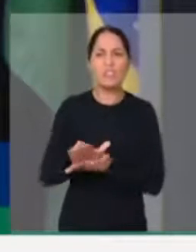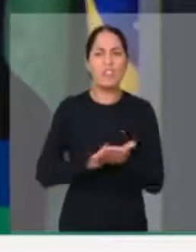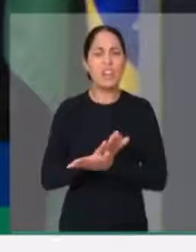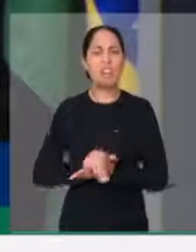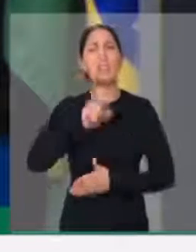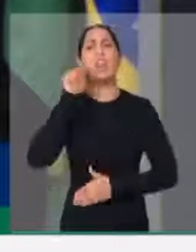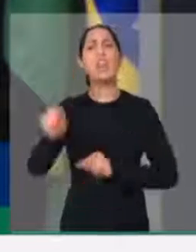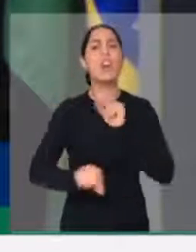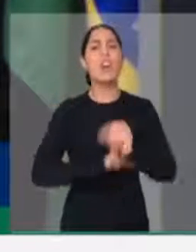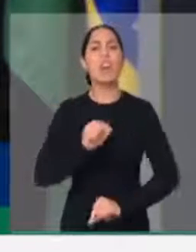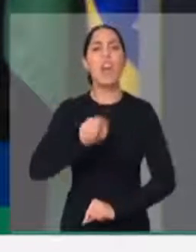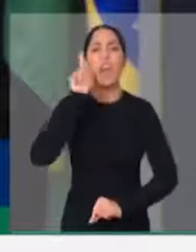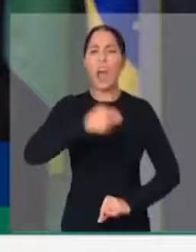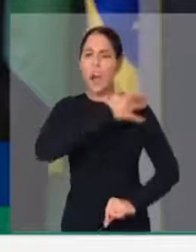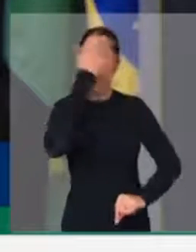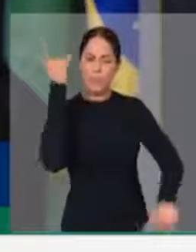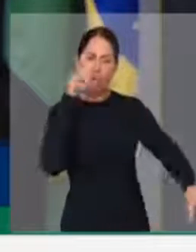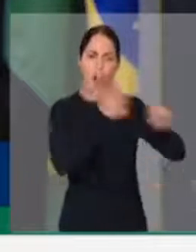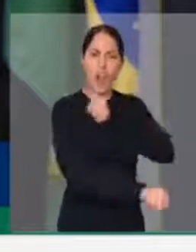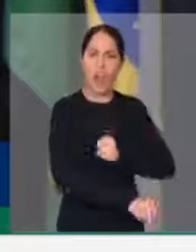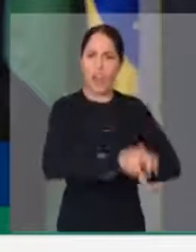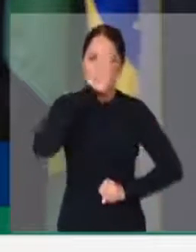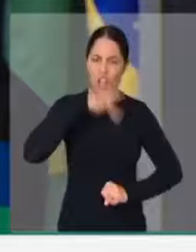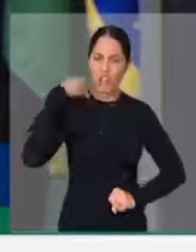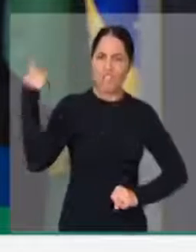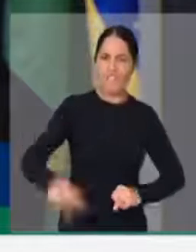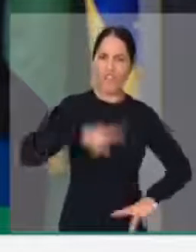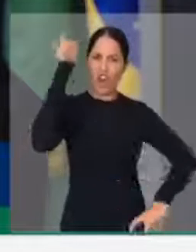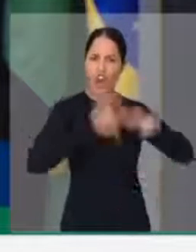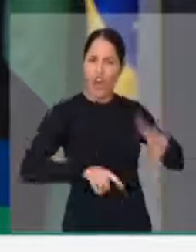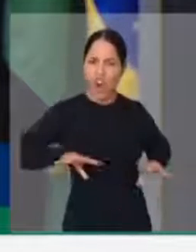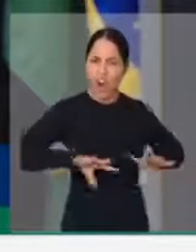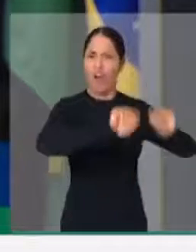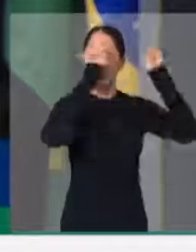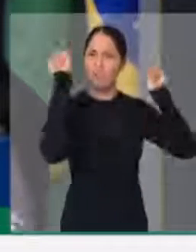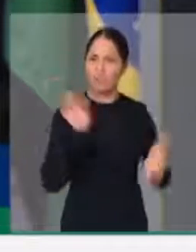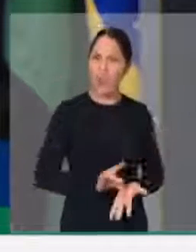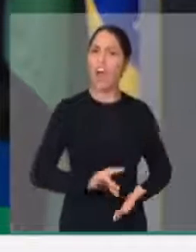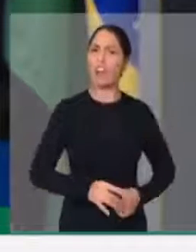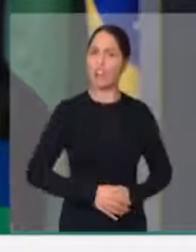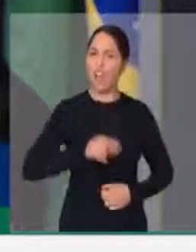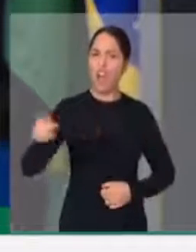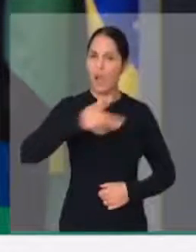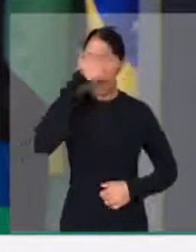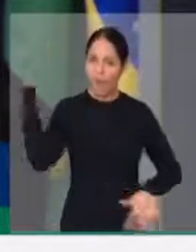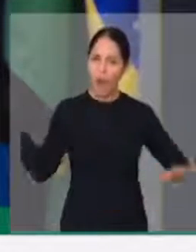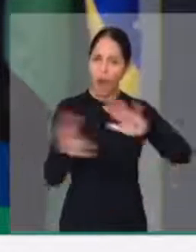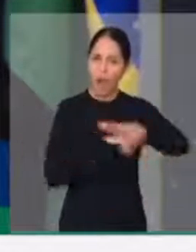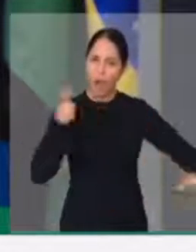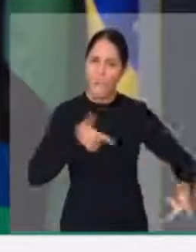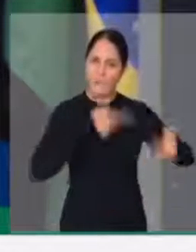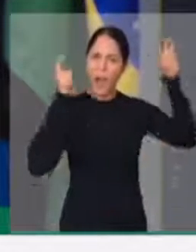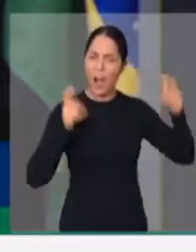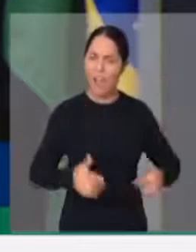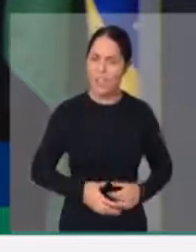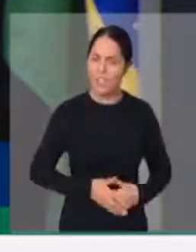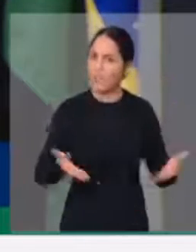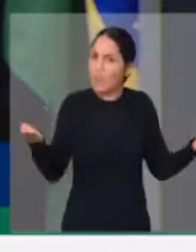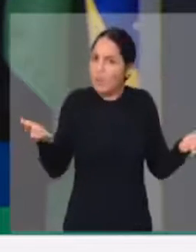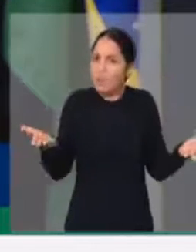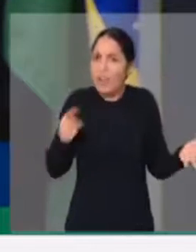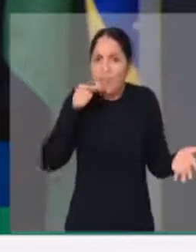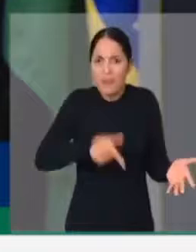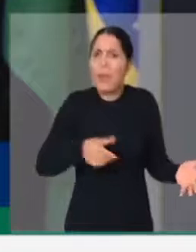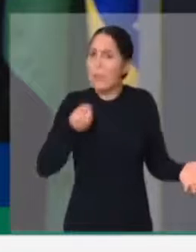ele era um assassino convicto o estuprador convicto Um elétron seu conflito fez muito bem a Polícia